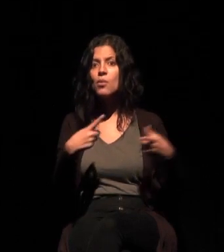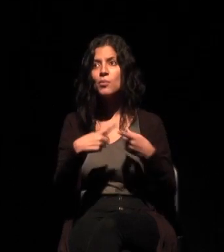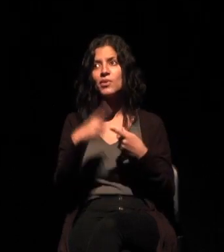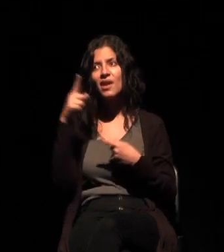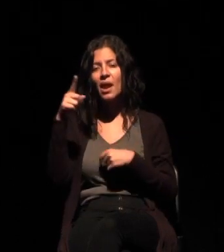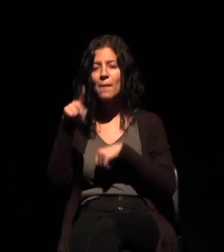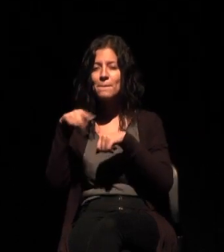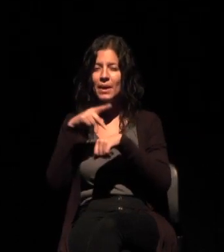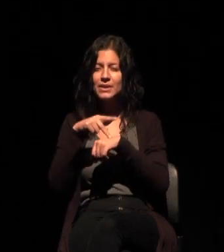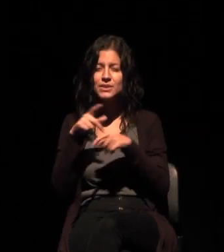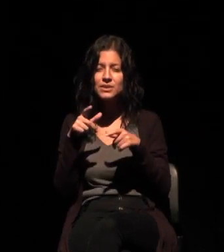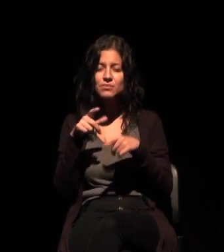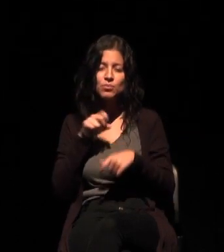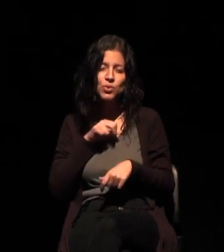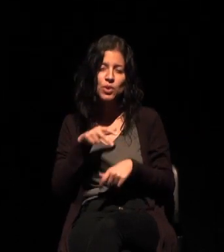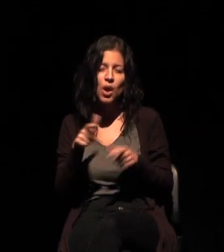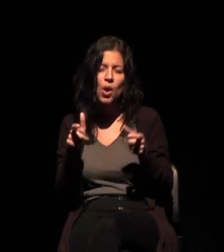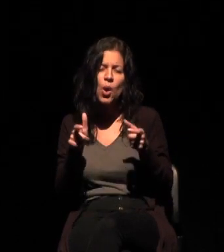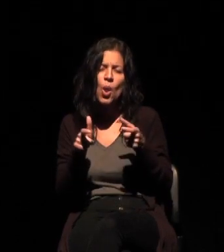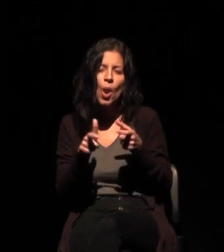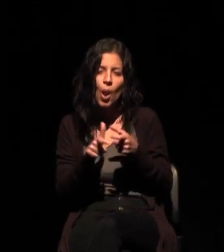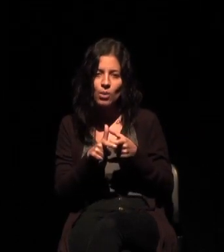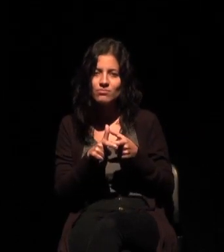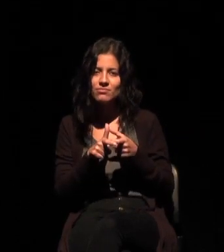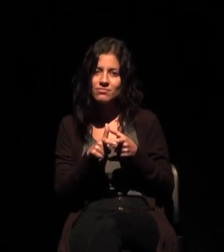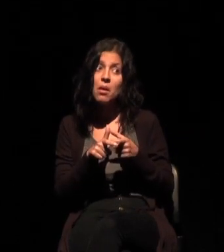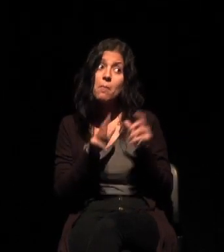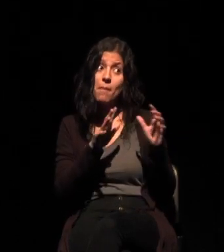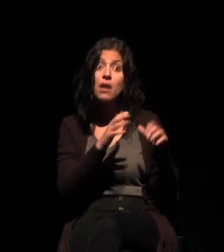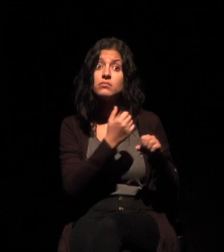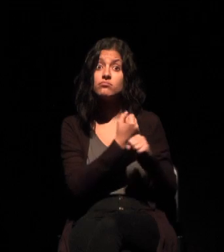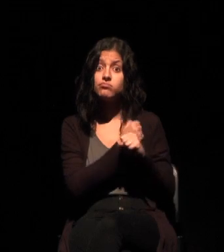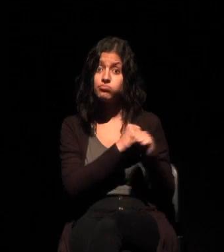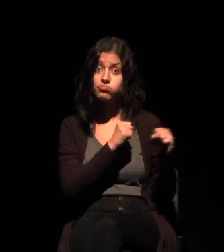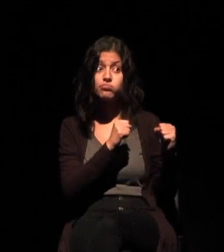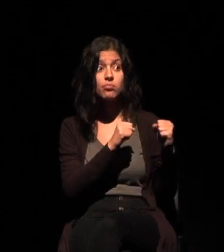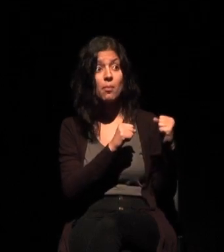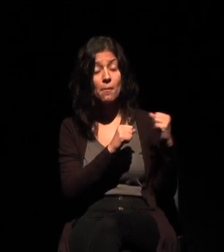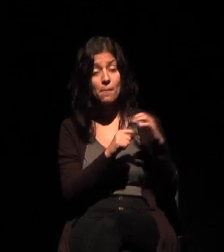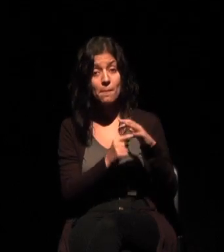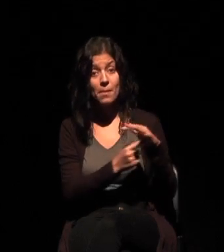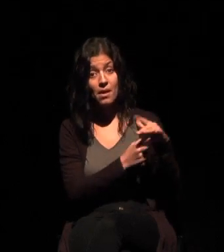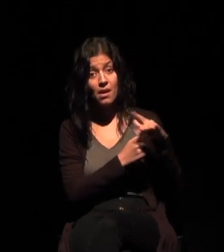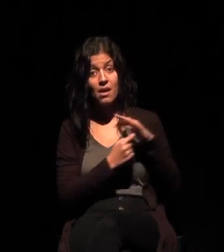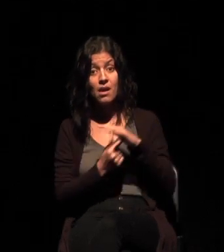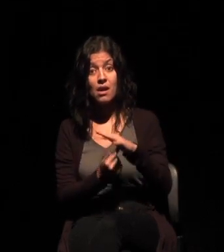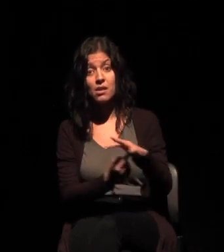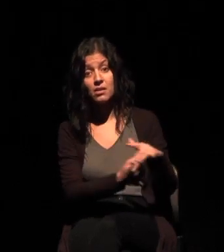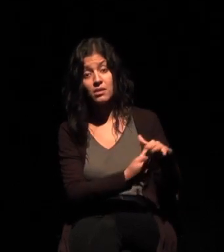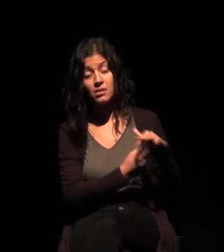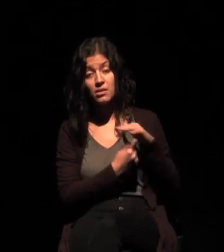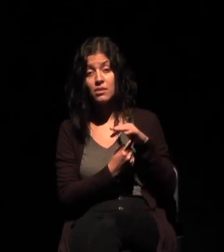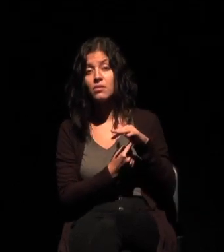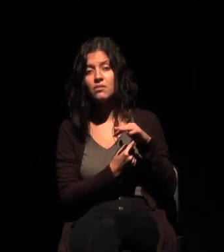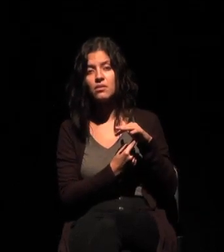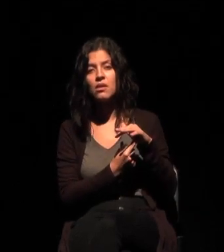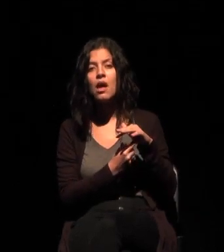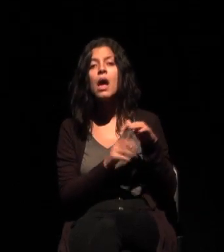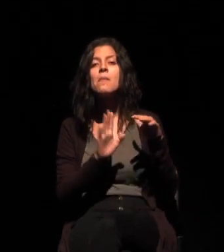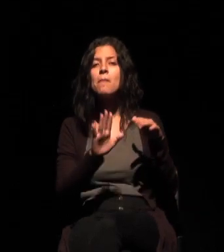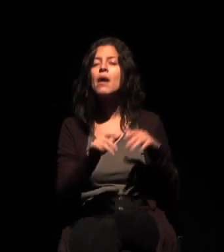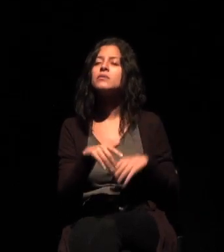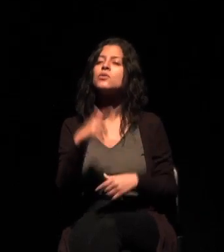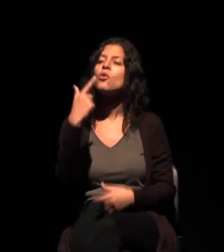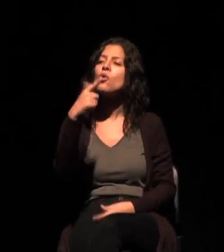escala é e e que de facto é muito rara quando olhamos para o outro lado dos partos que